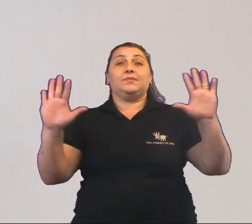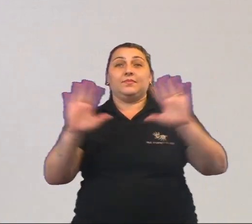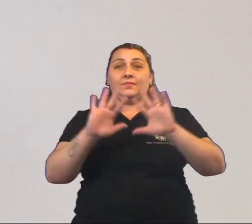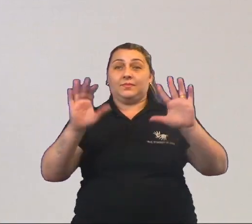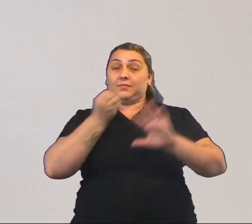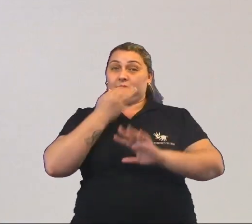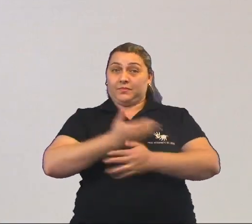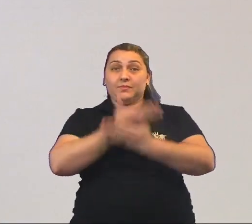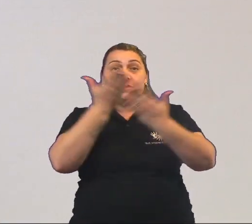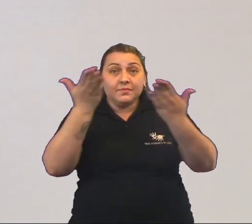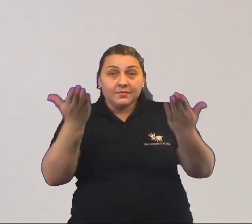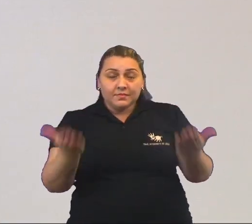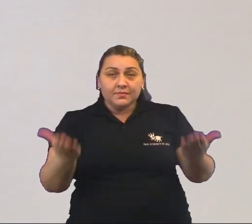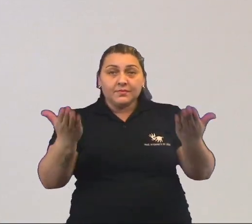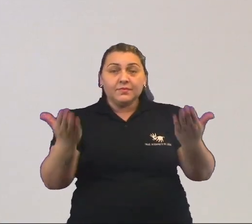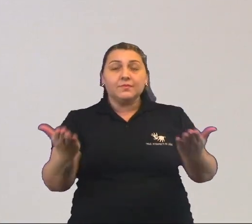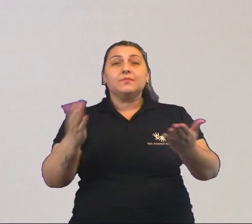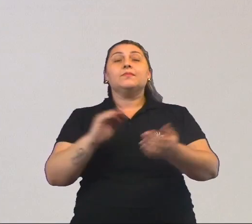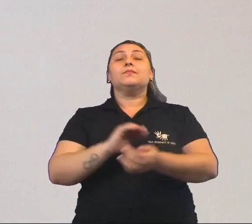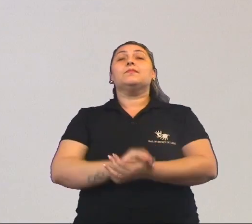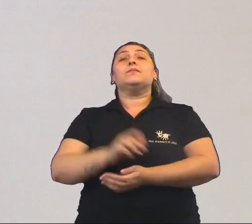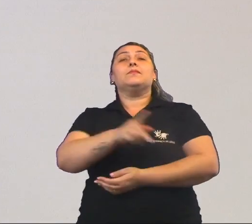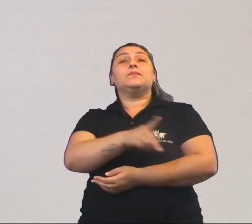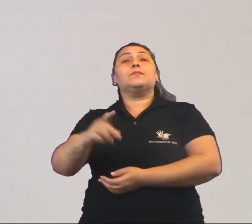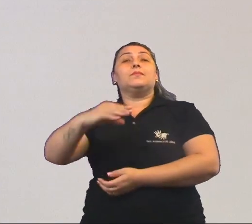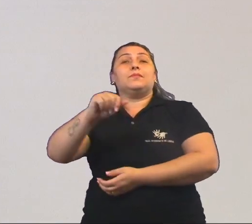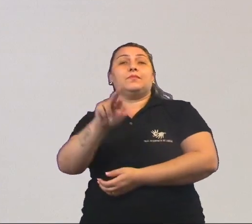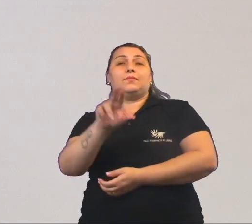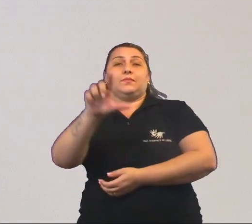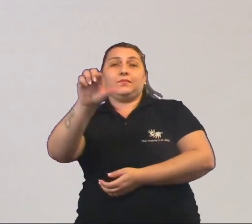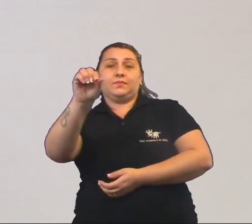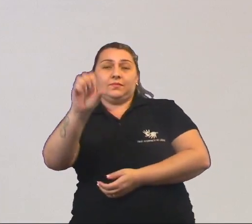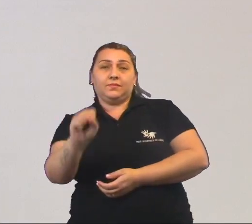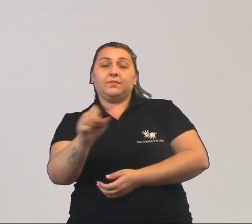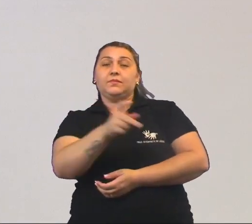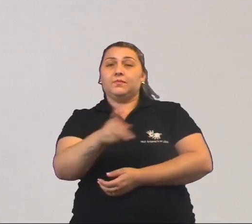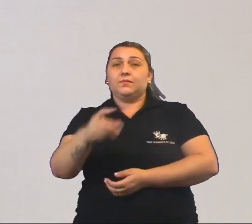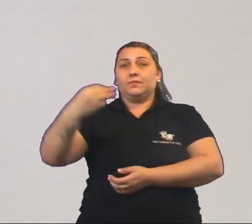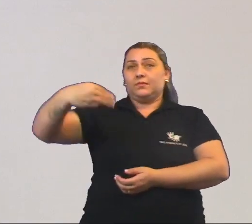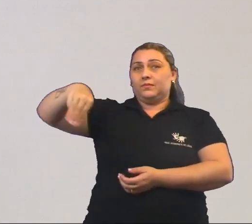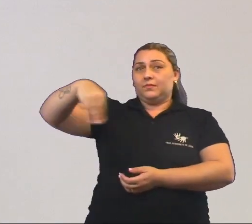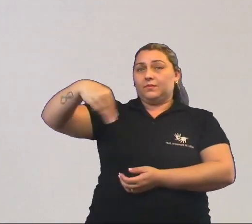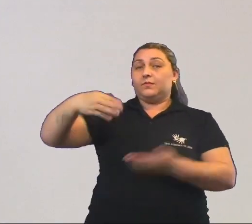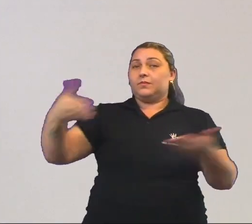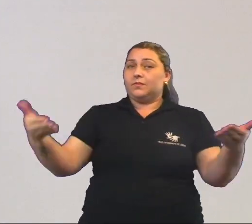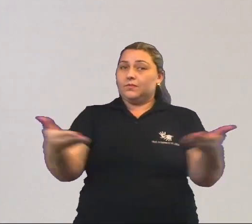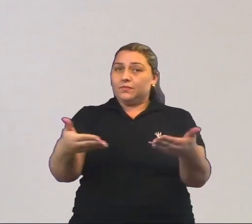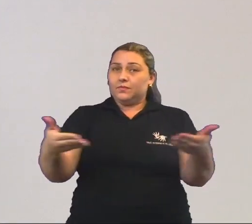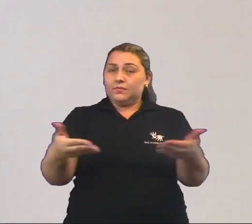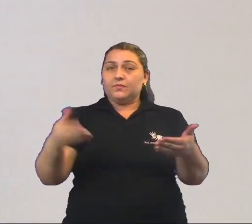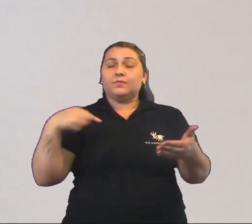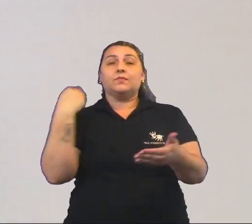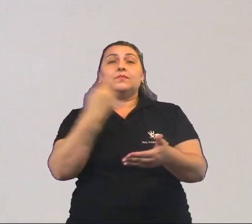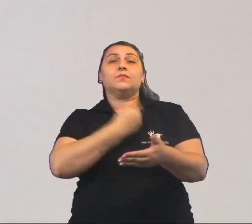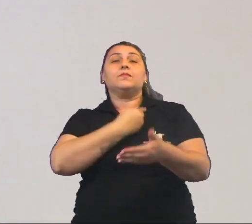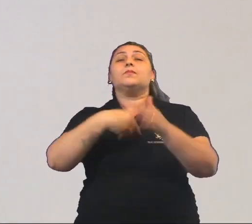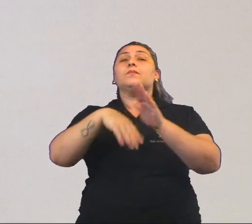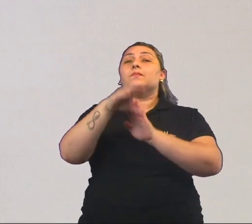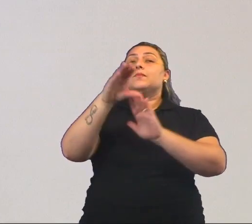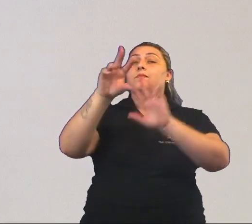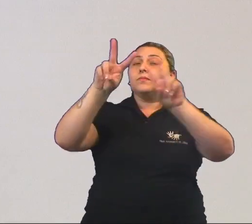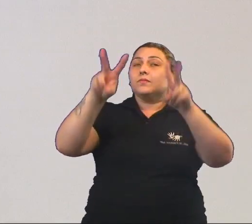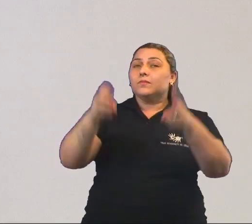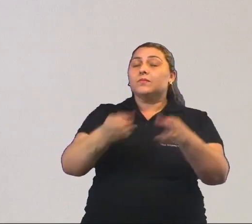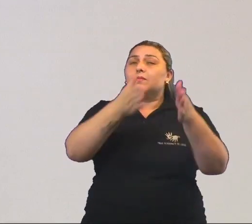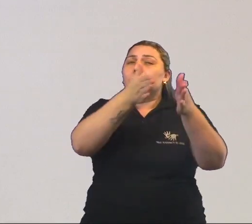o Olá tudo bem com vocês eu sou Professor Carlos forçou de matemática e hoje o nosso assunto